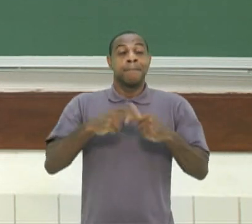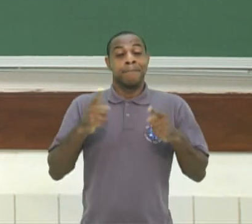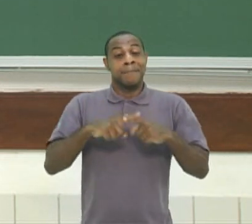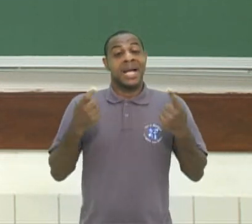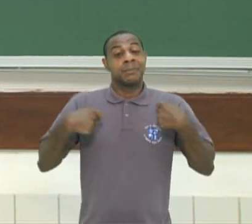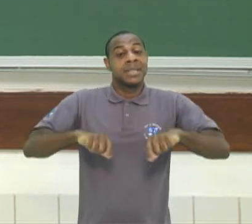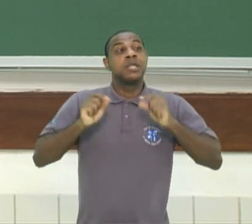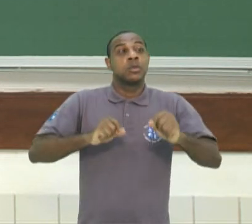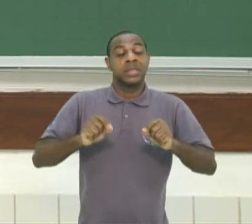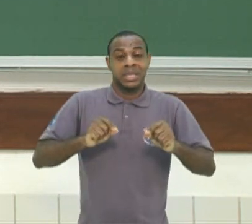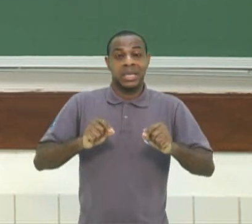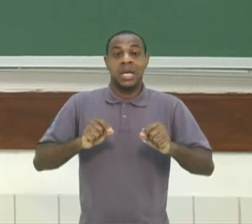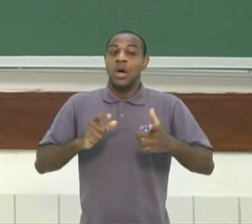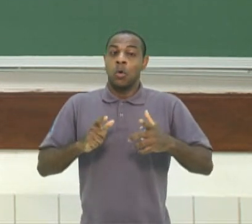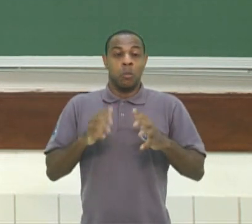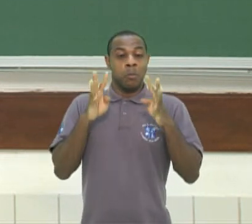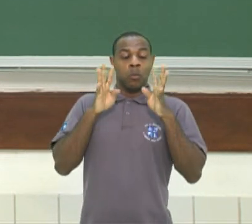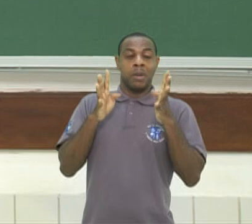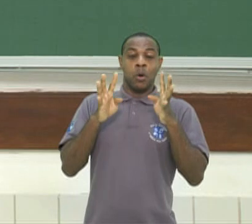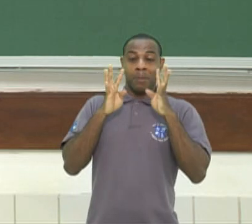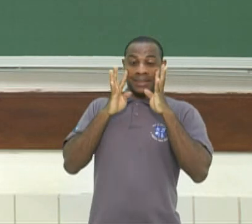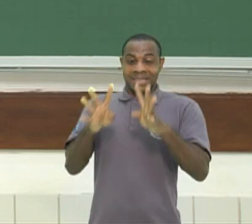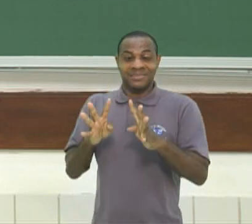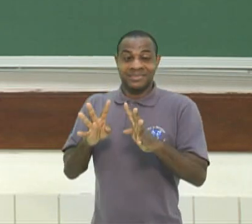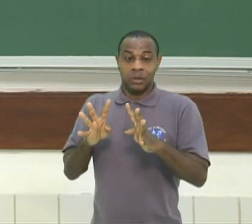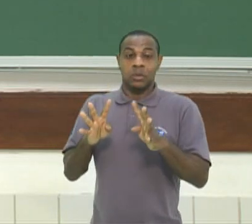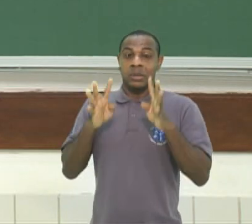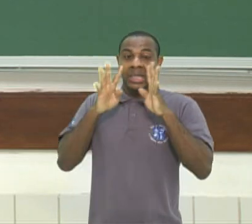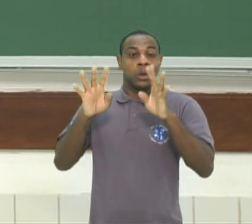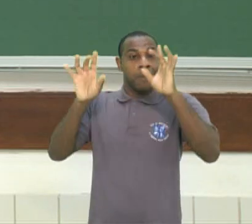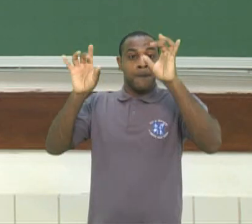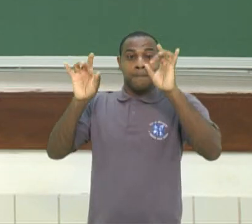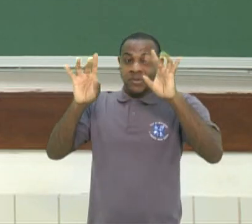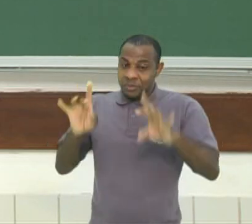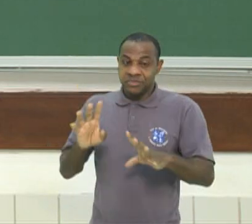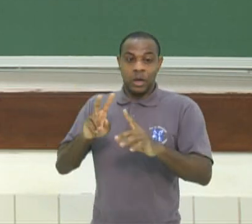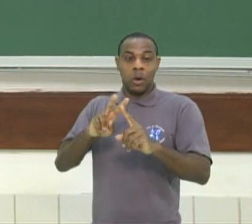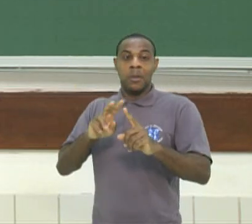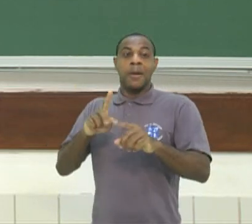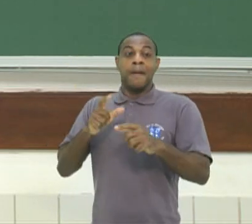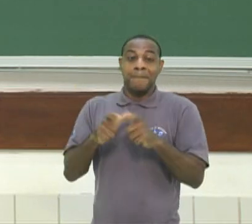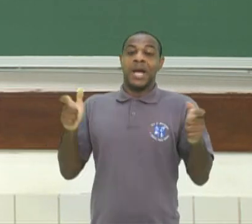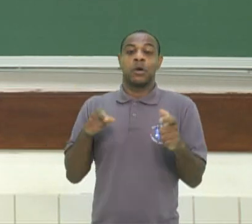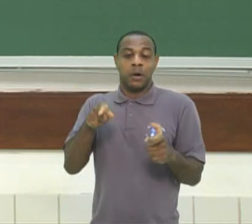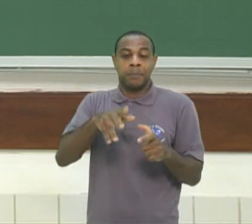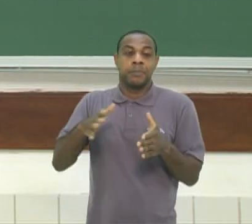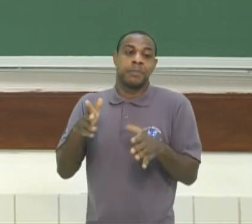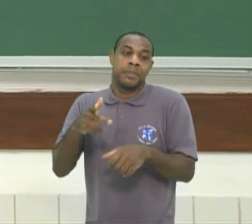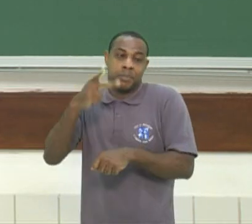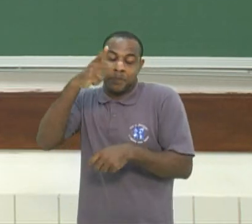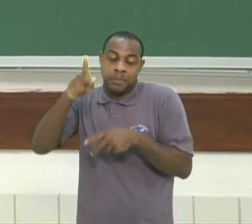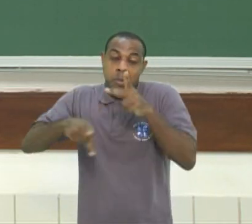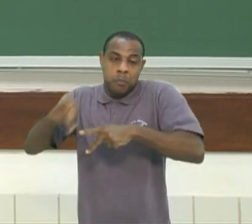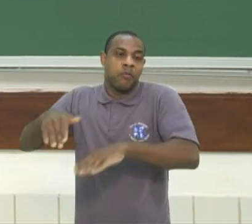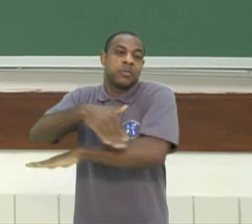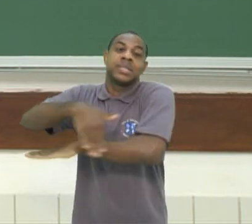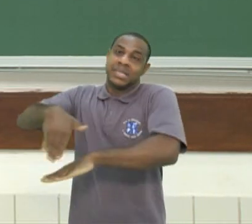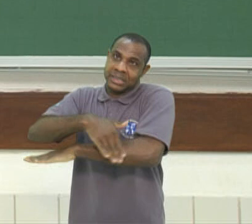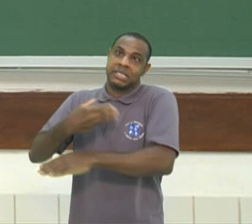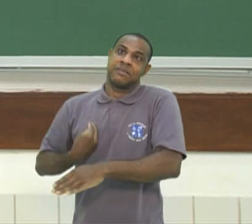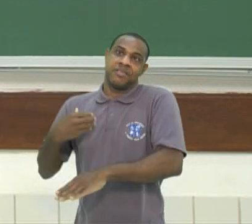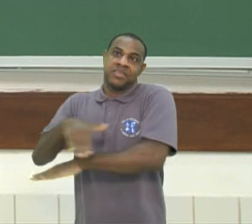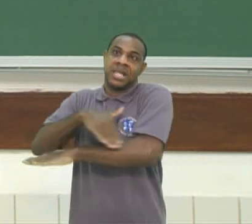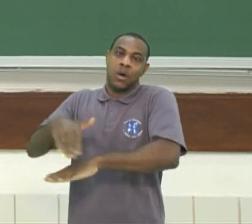atenção redobrada e especial nesses casos de vulnerabilidade. Então, por isso, a ciência geográfica se torna